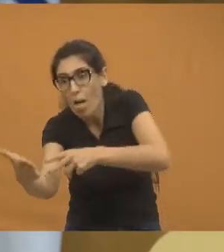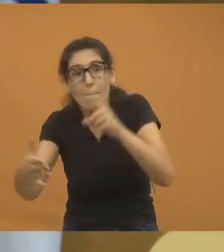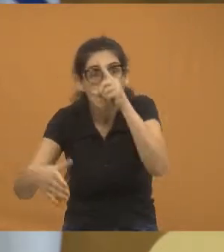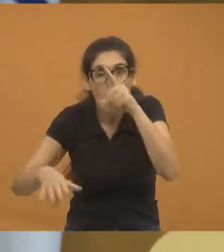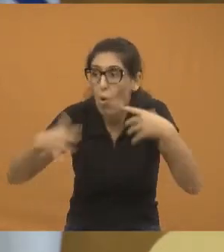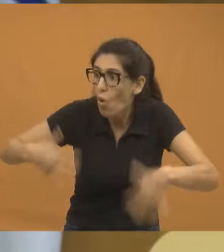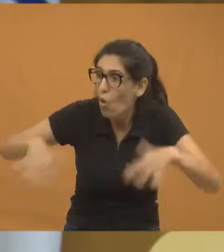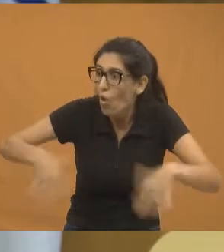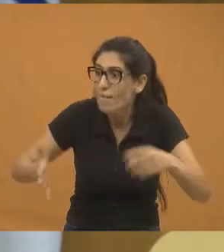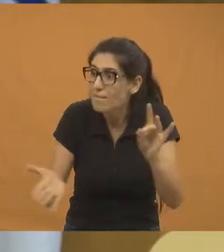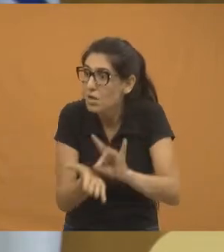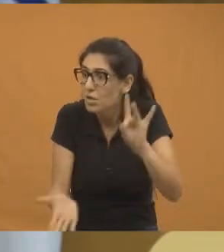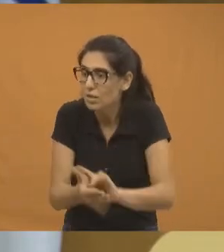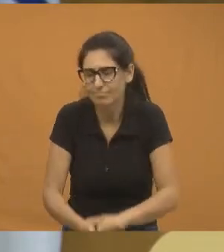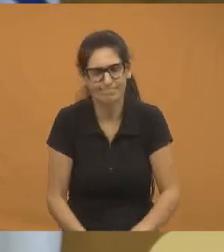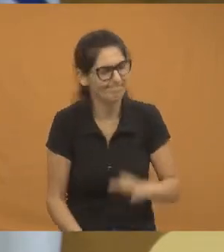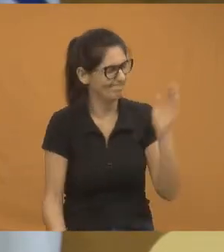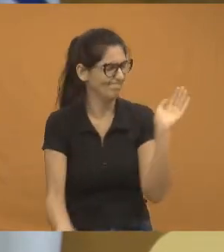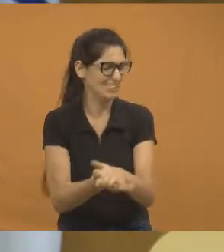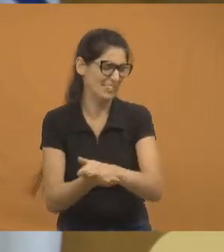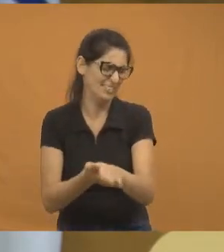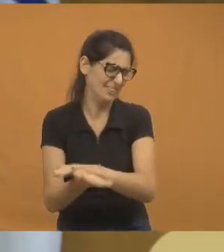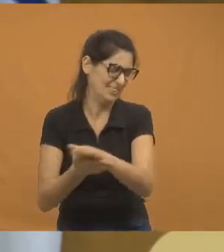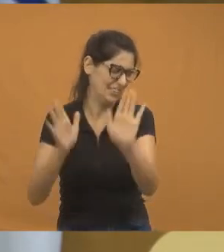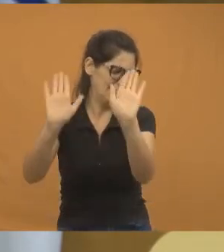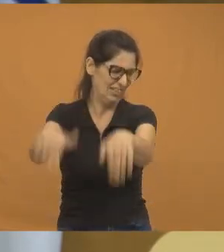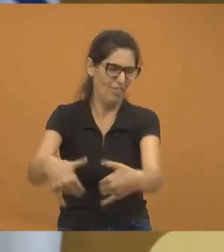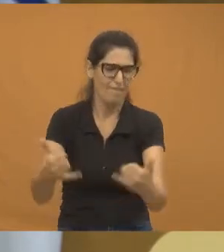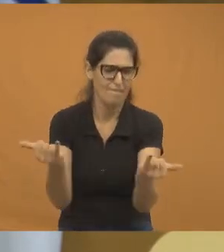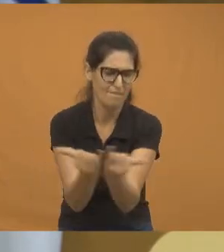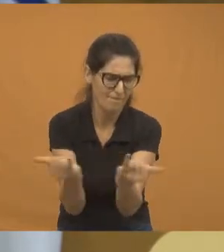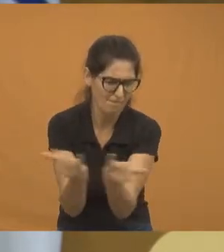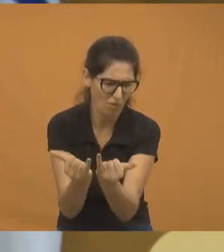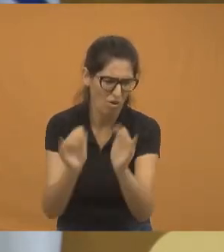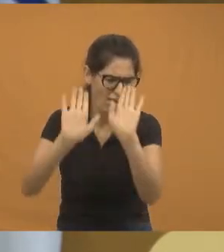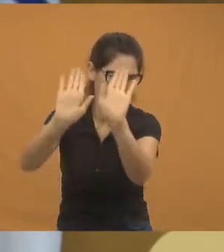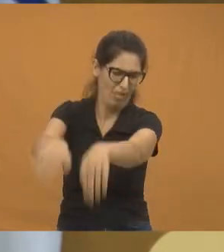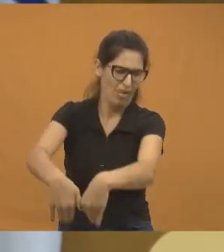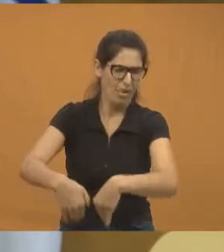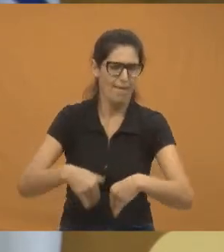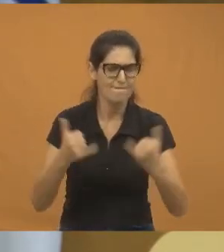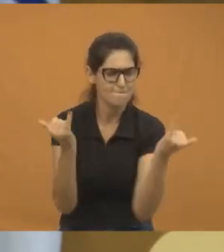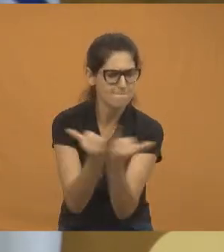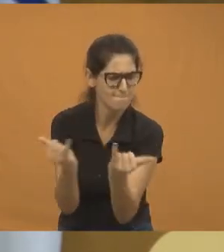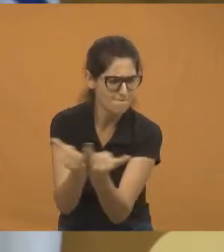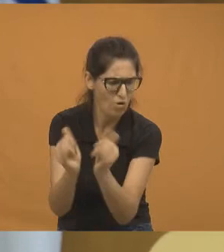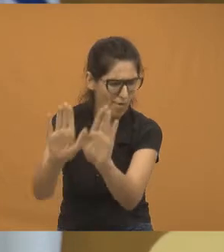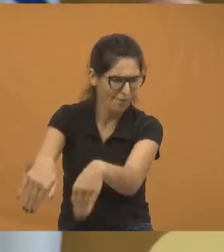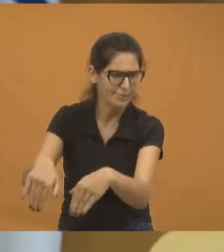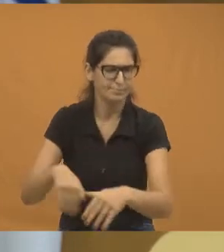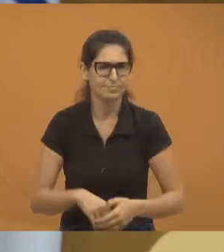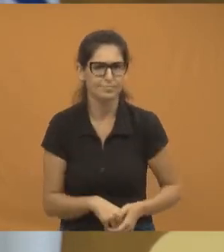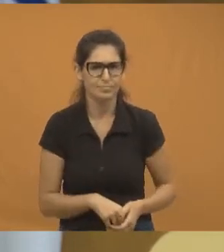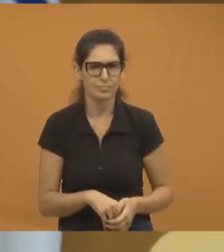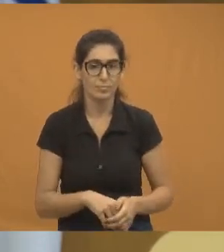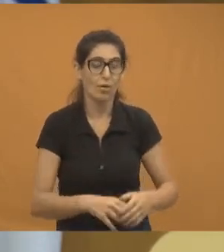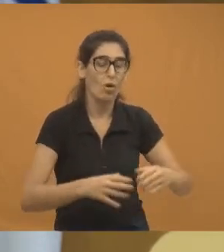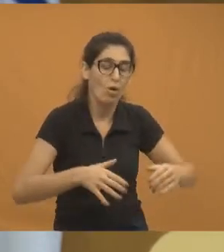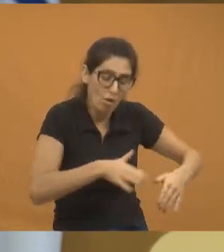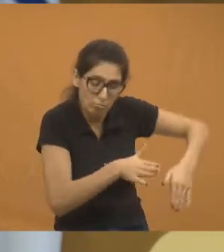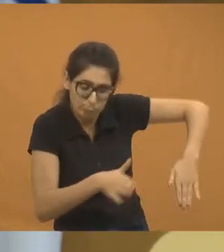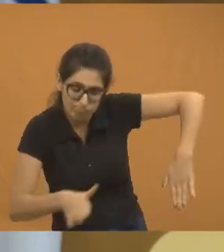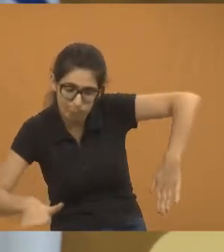nada disso foi uma armação foi feita no rio ali fez um desvio houve uma erosão